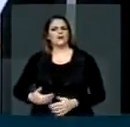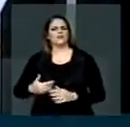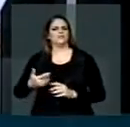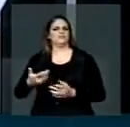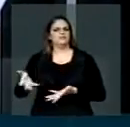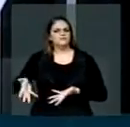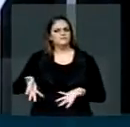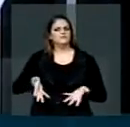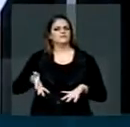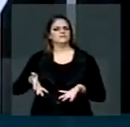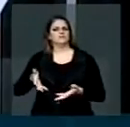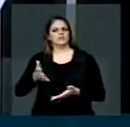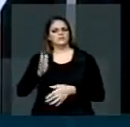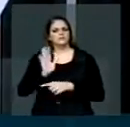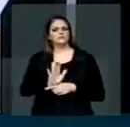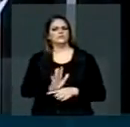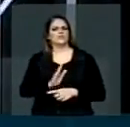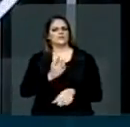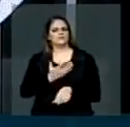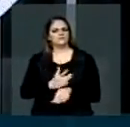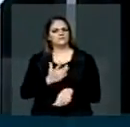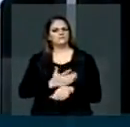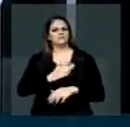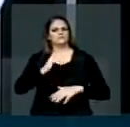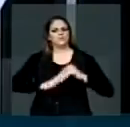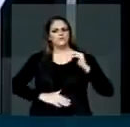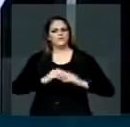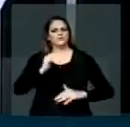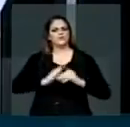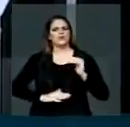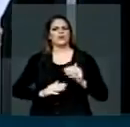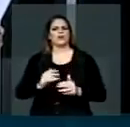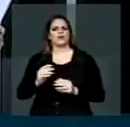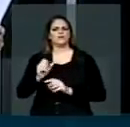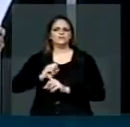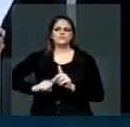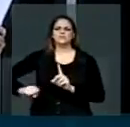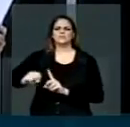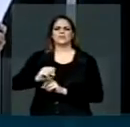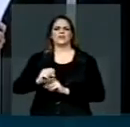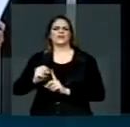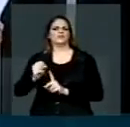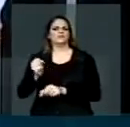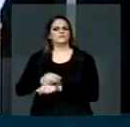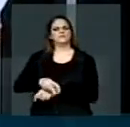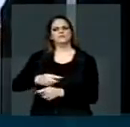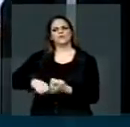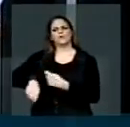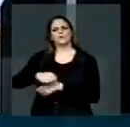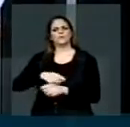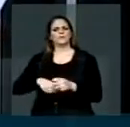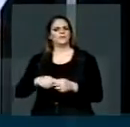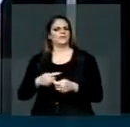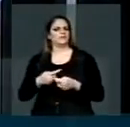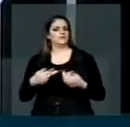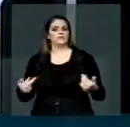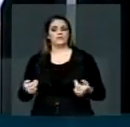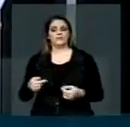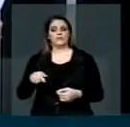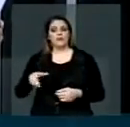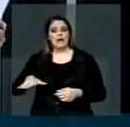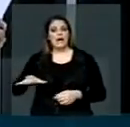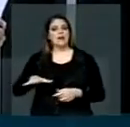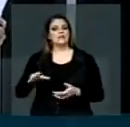profissionais, através de uma política educacional casada com a política industrial, a fim de formar mão de obra para os setores carentes